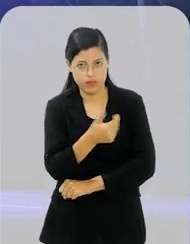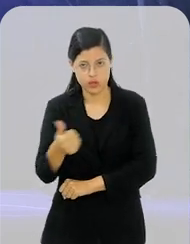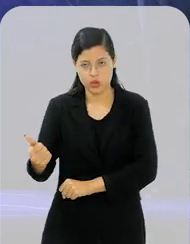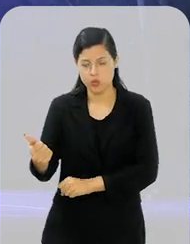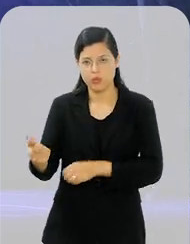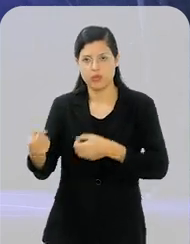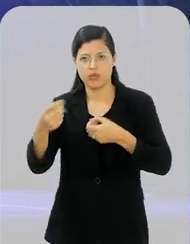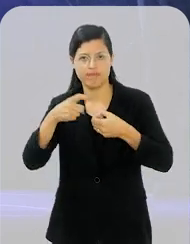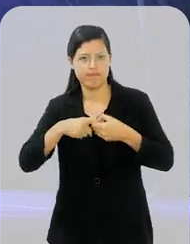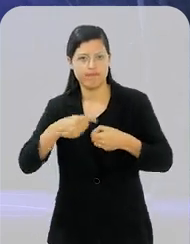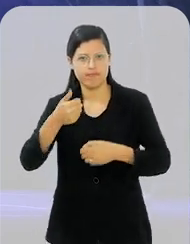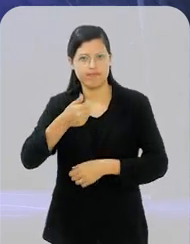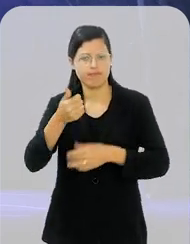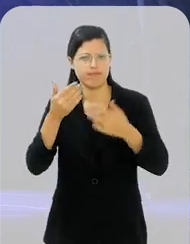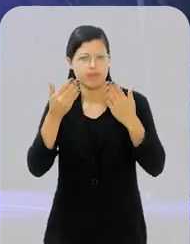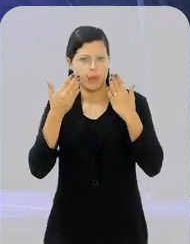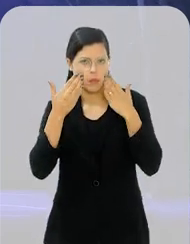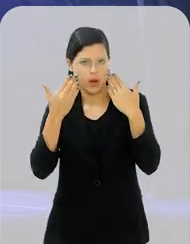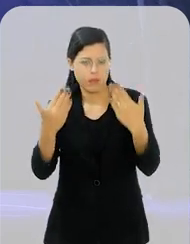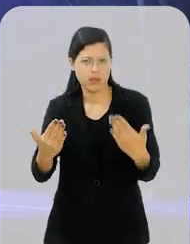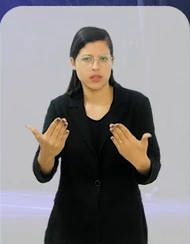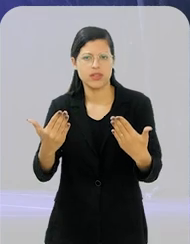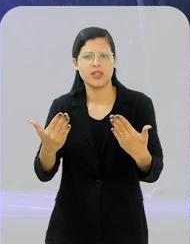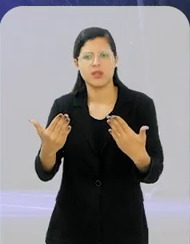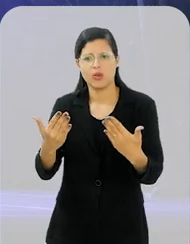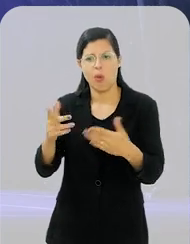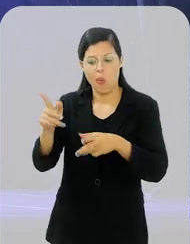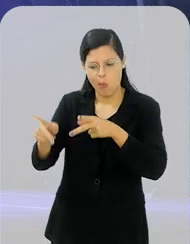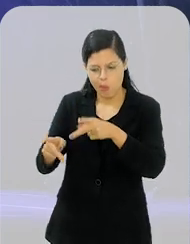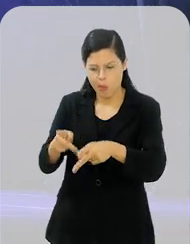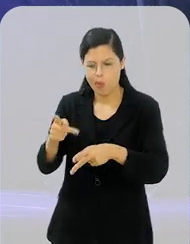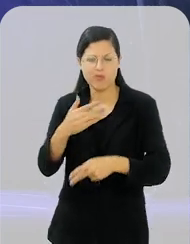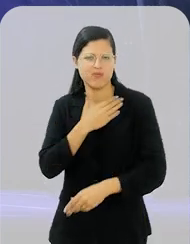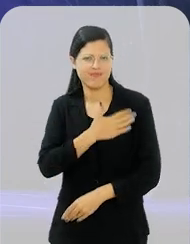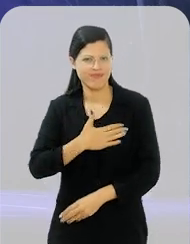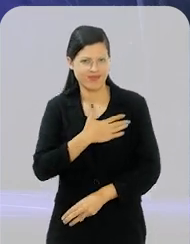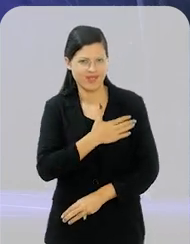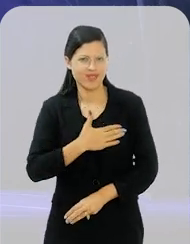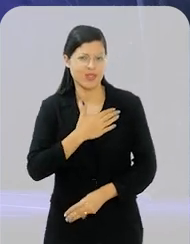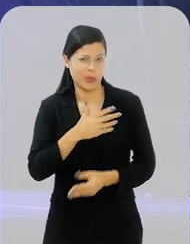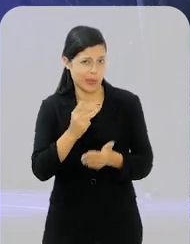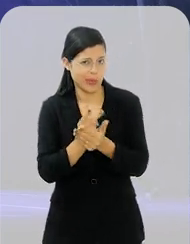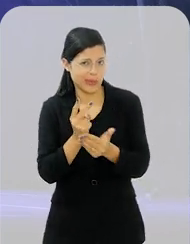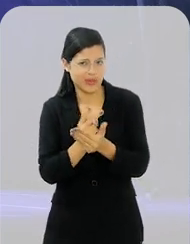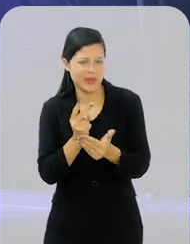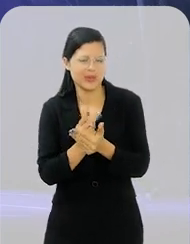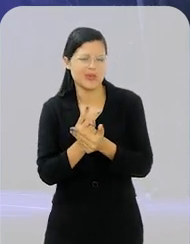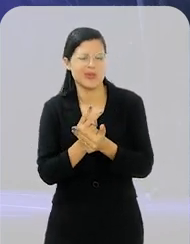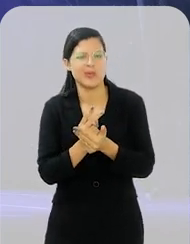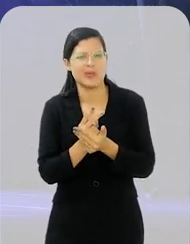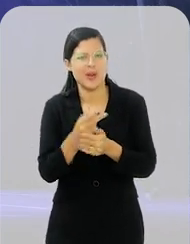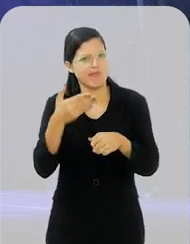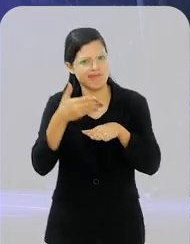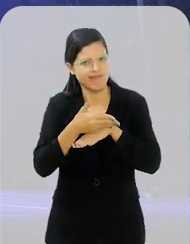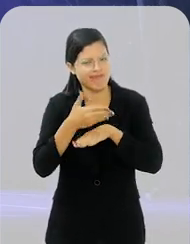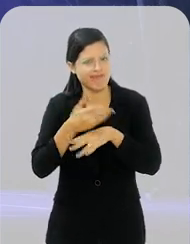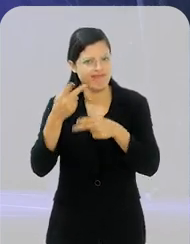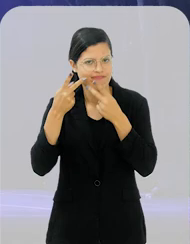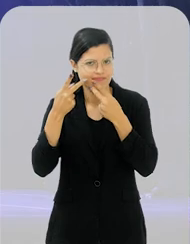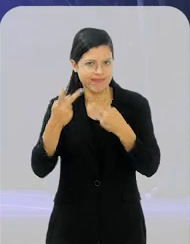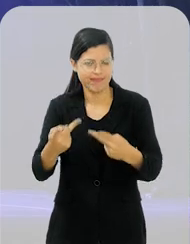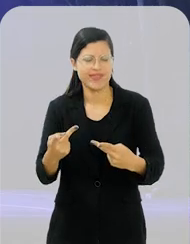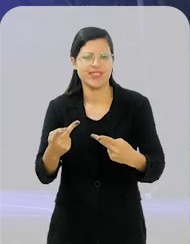gente retomou com o primeiro espetáculo, o público abraçou, como continua abraçando a